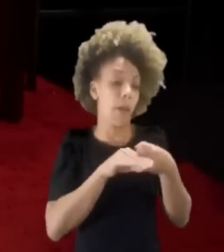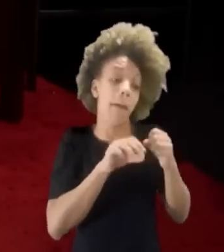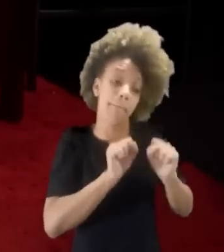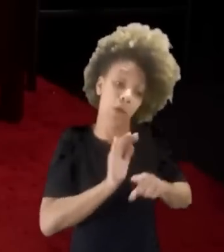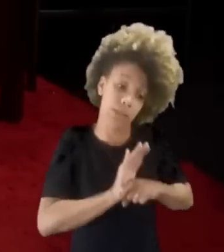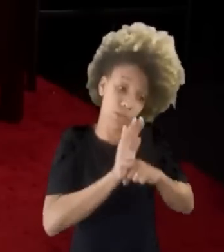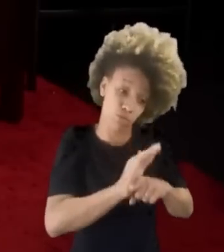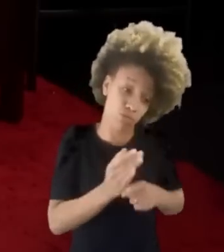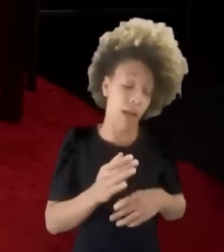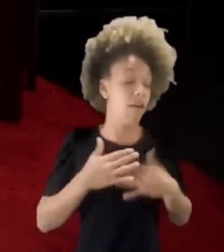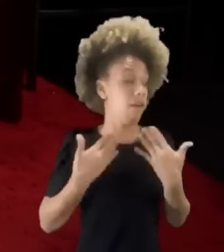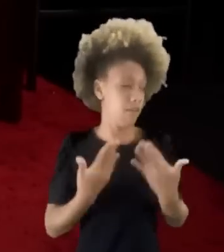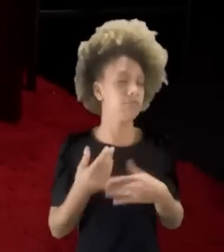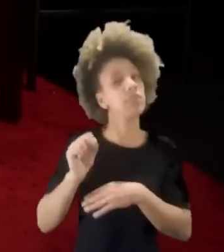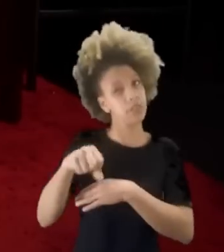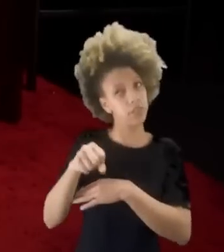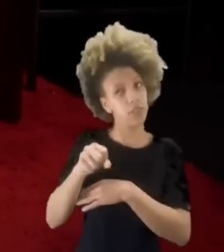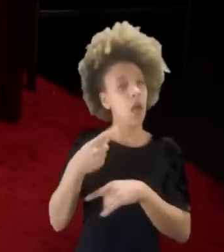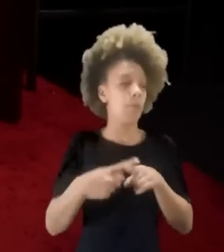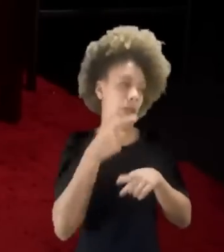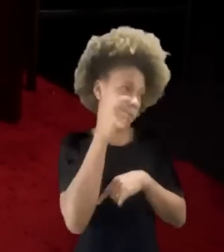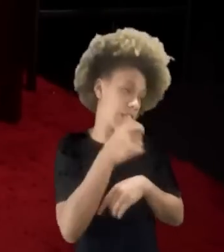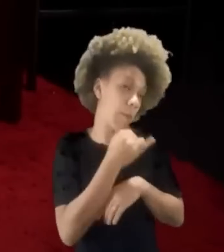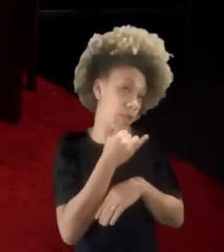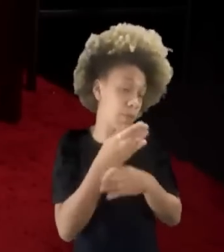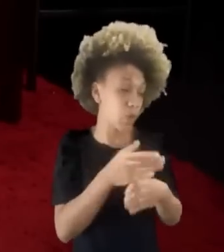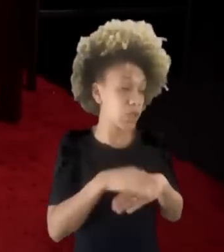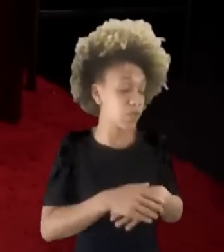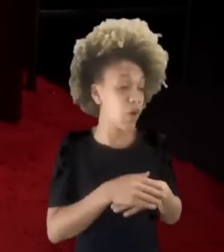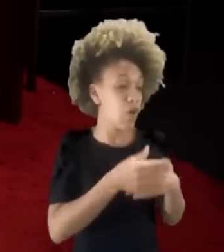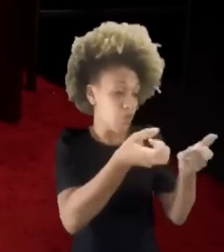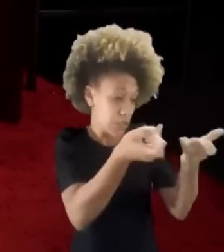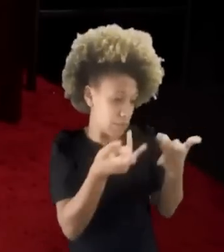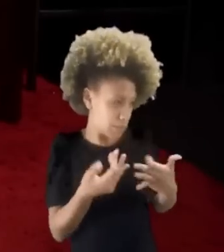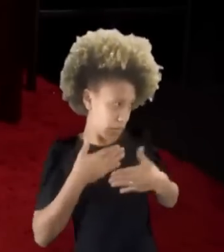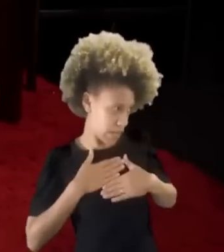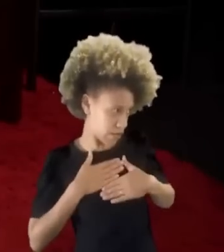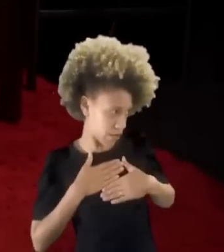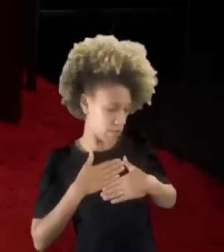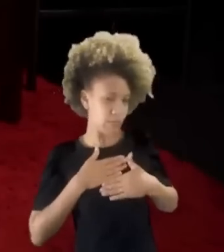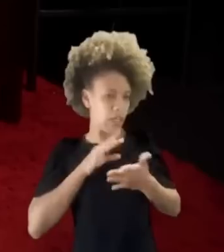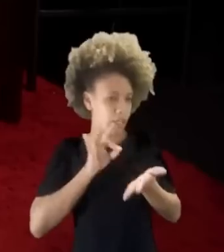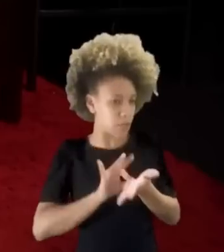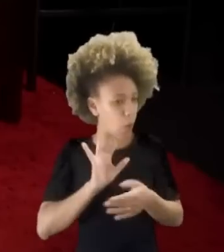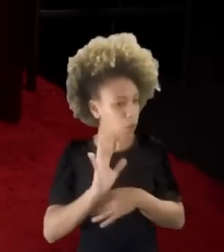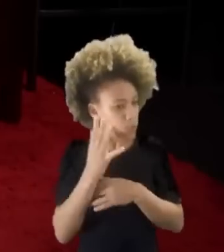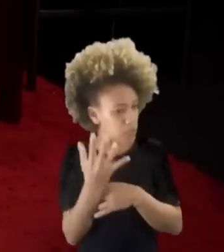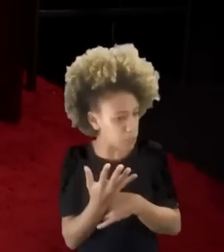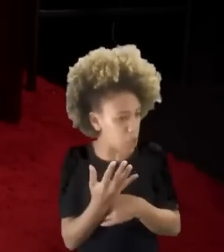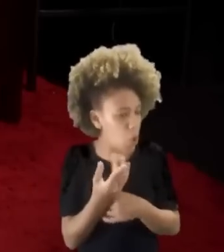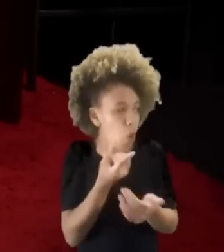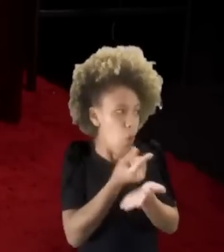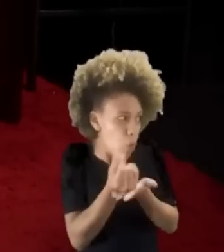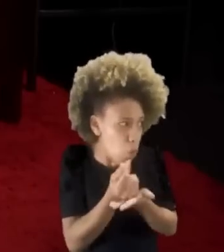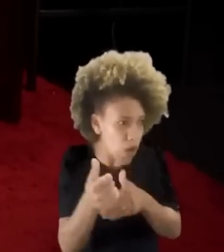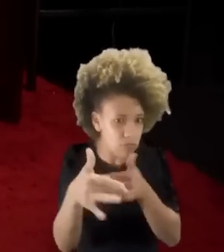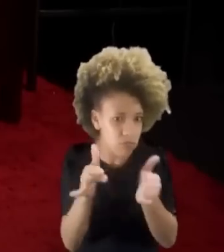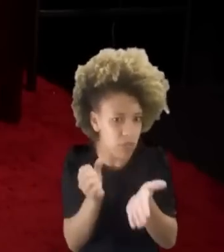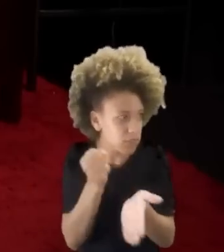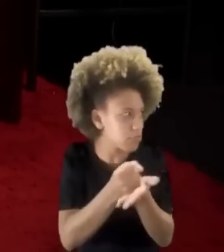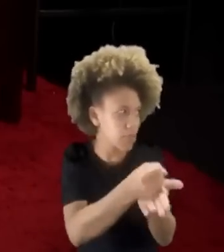pode se ajudar tá ligado porque é interessante Por exemplo quando você me traz esse esse fato de quanto tu recebe da entrega